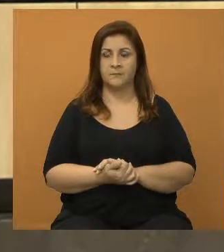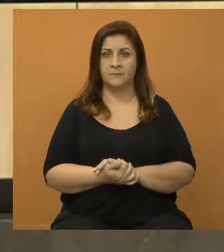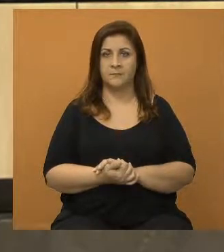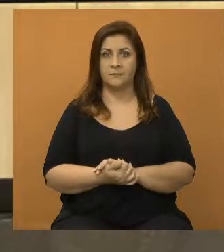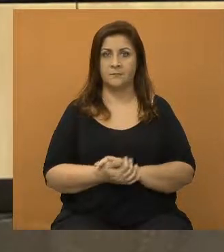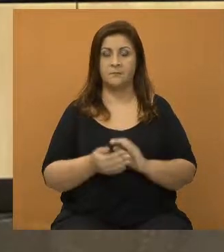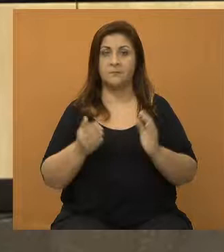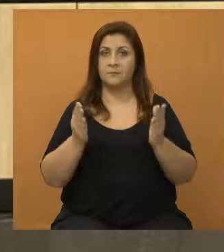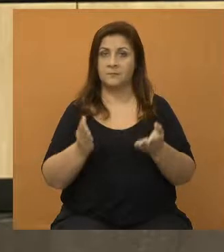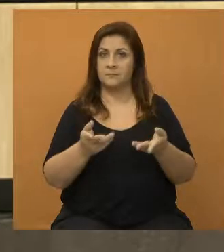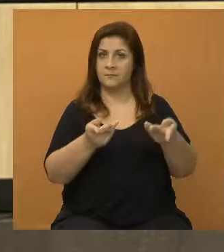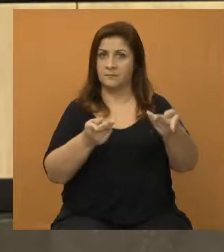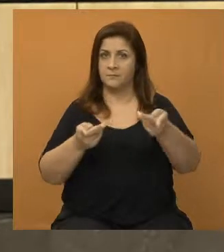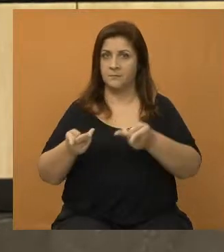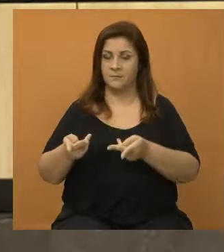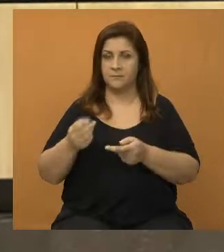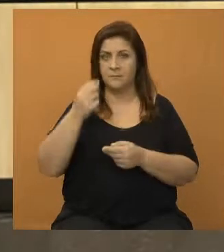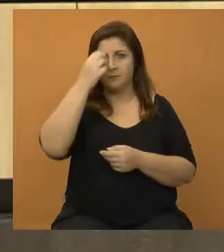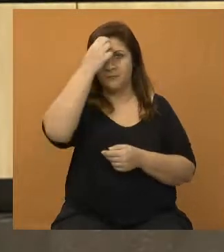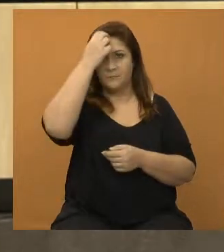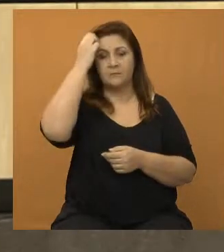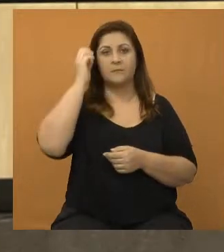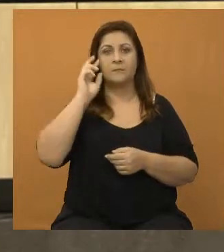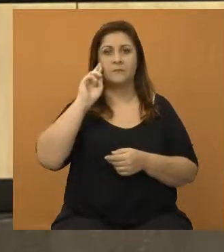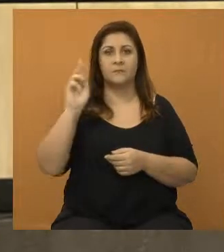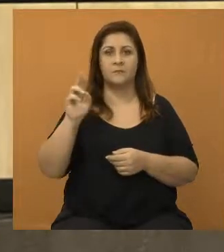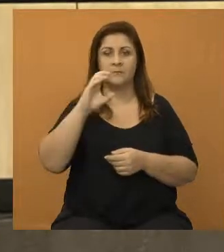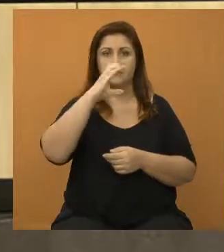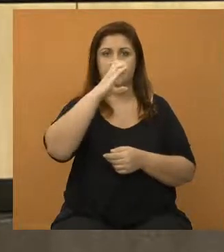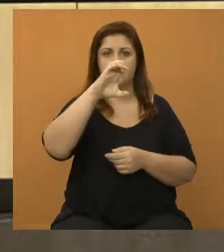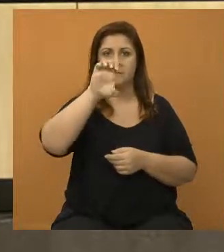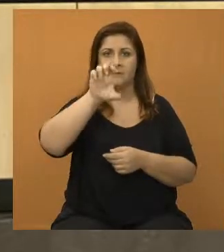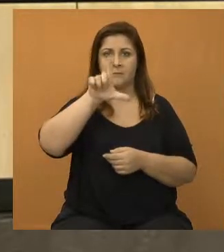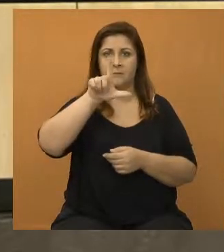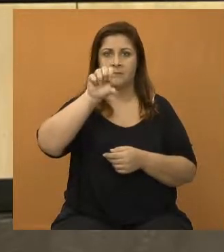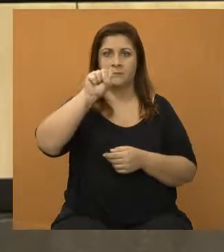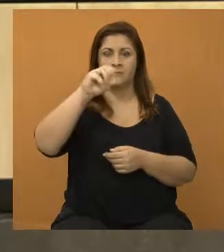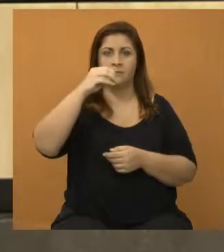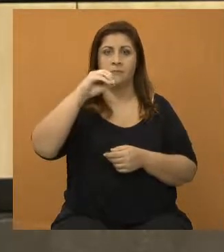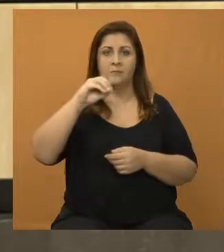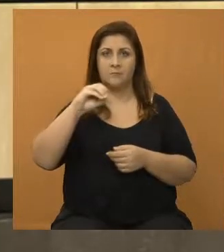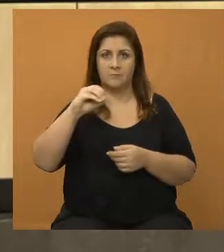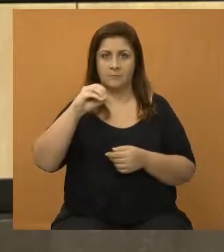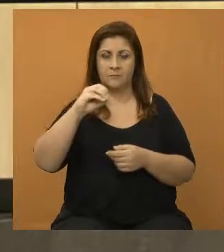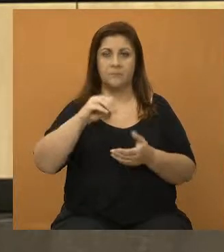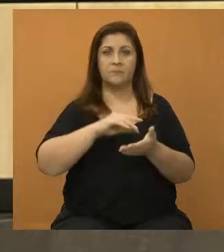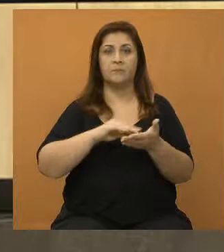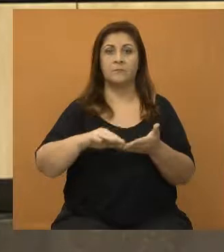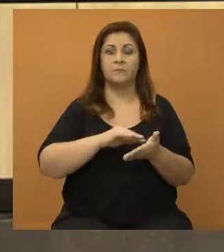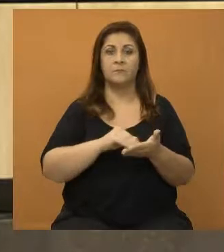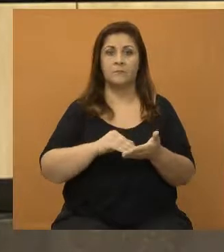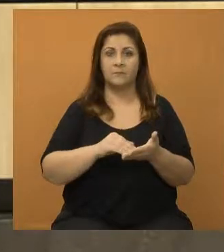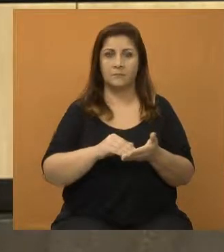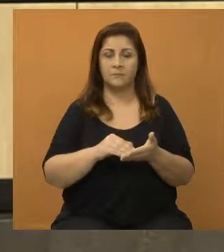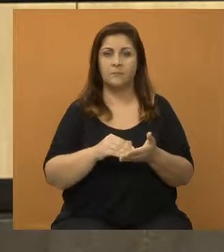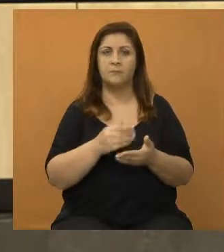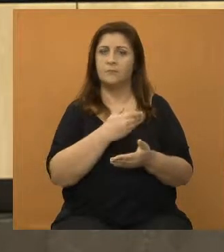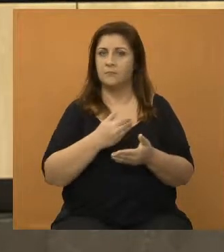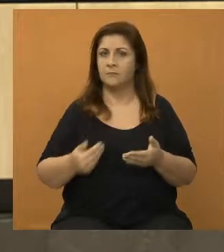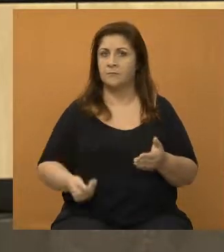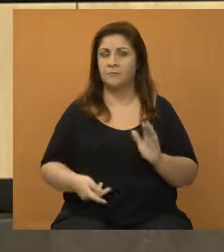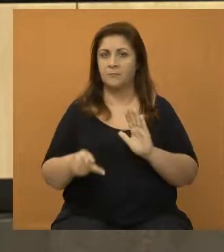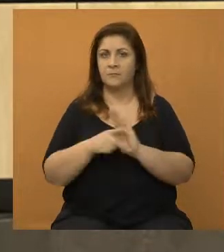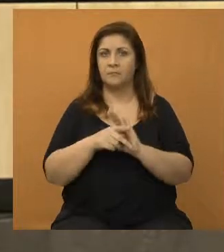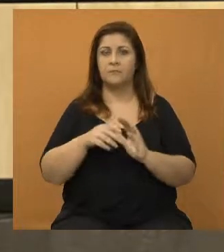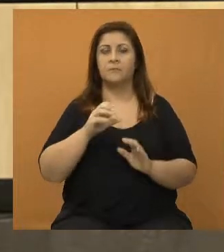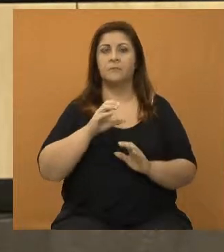Agora convido ao senhor Celso Florencio de Souza, secretário de Governo da Prefeitura Municipal de Jacareí,